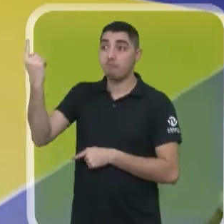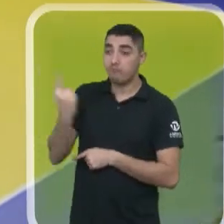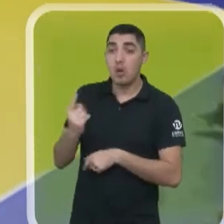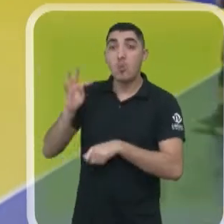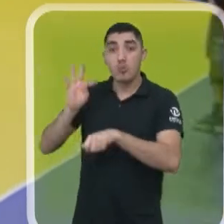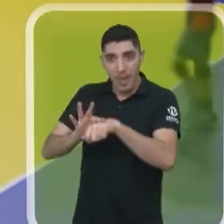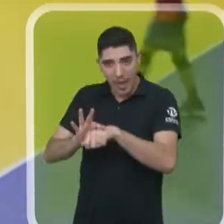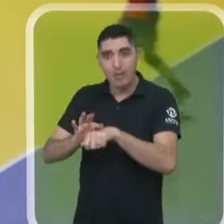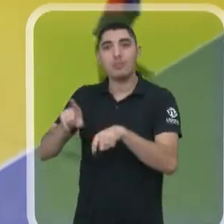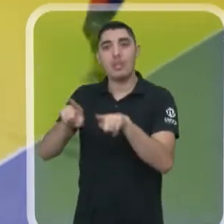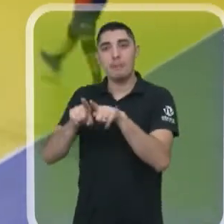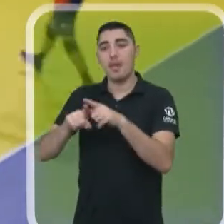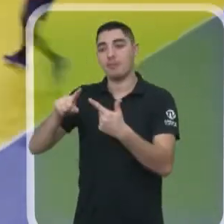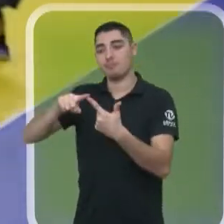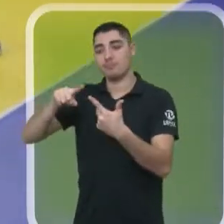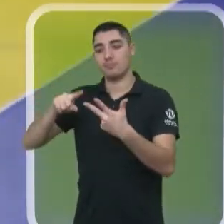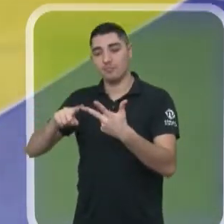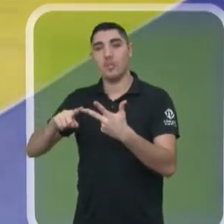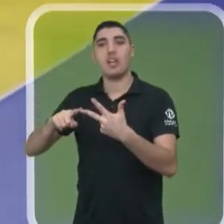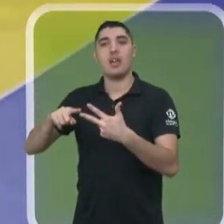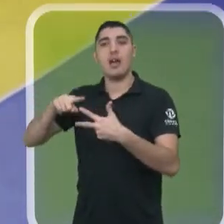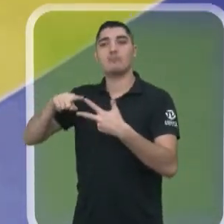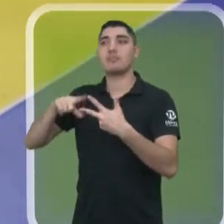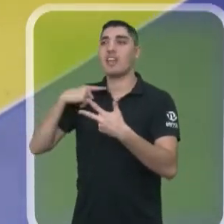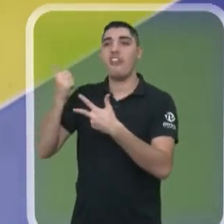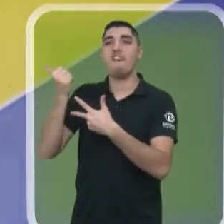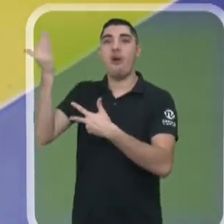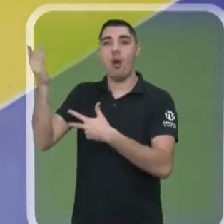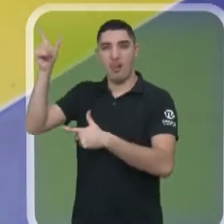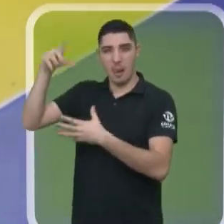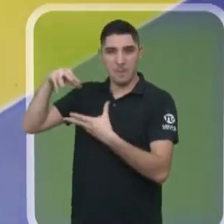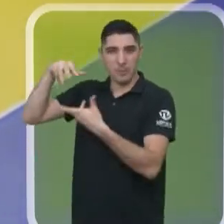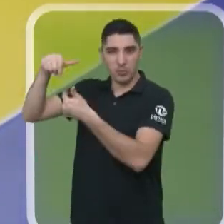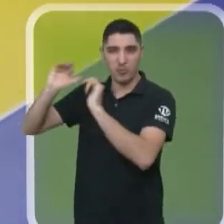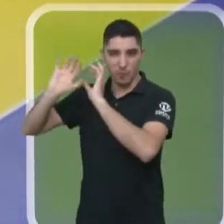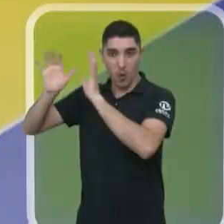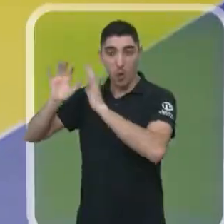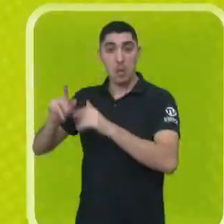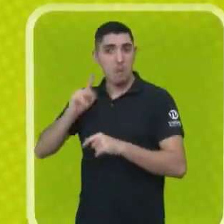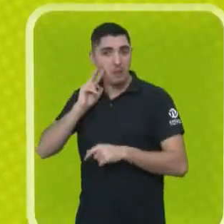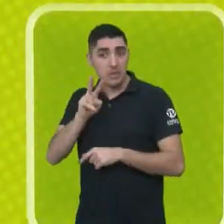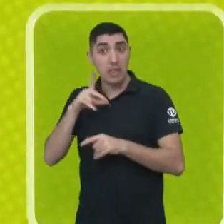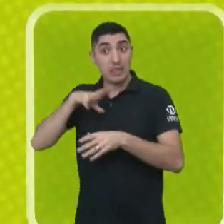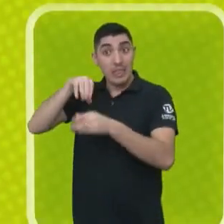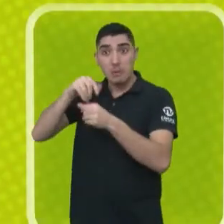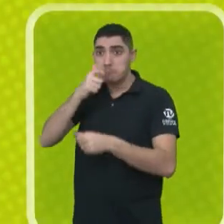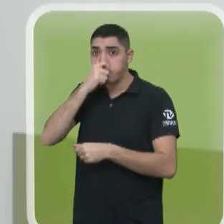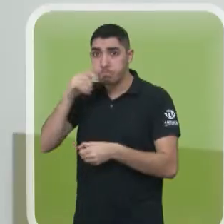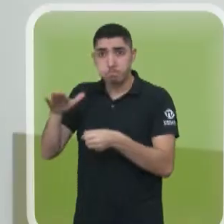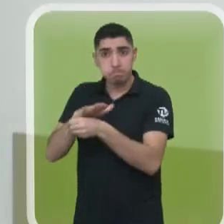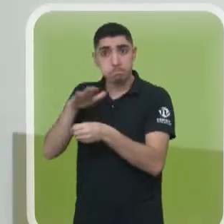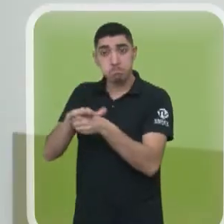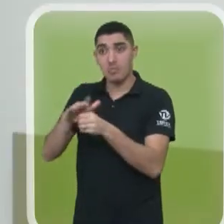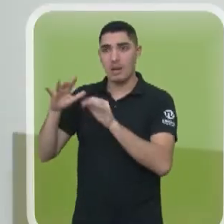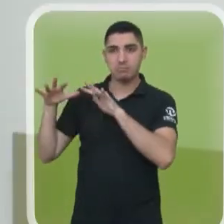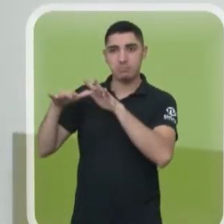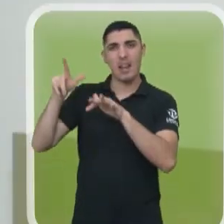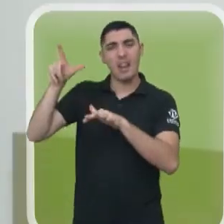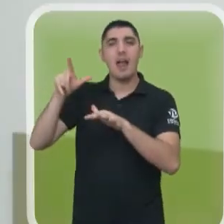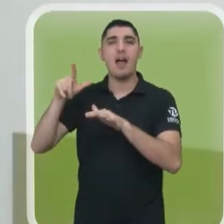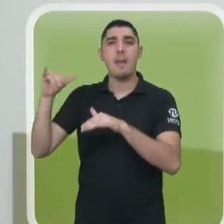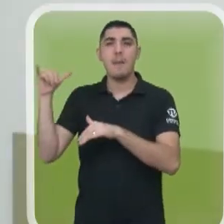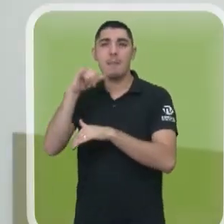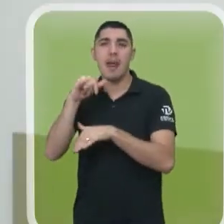quando esses dois jogadores que estão fora e o bom que você falou na casa cheia né ADC Embraer é um ginásio um pouquinho mais acanhado